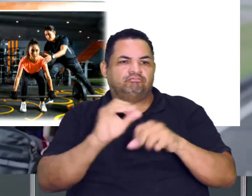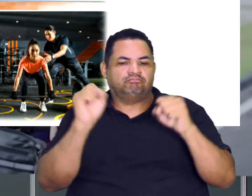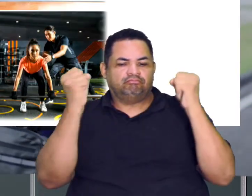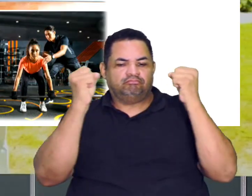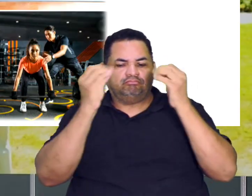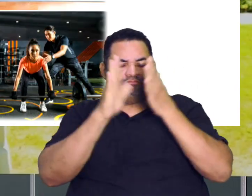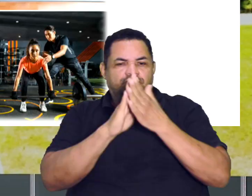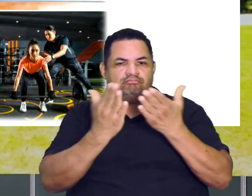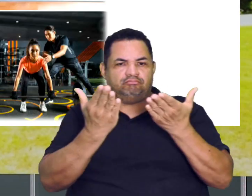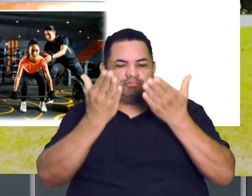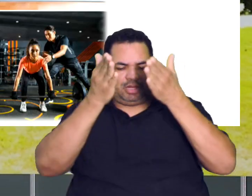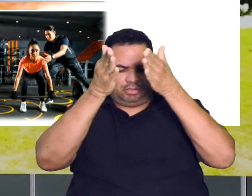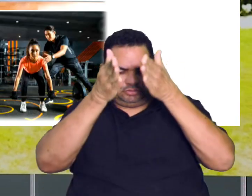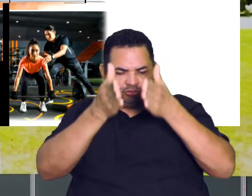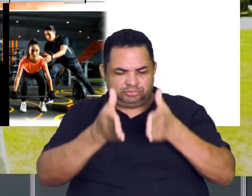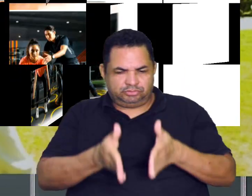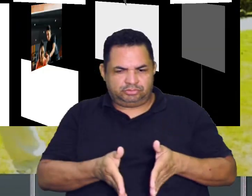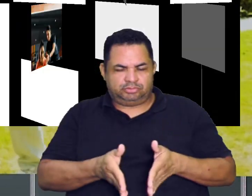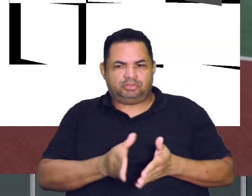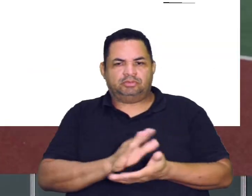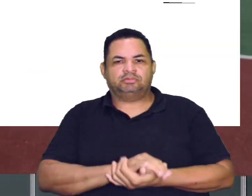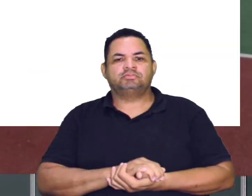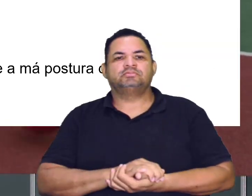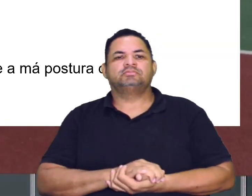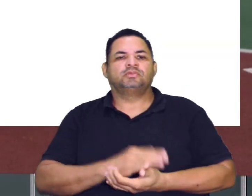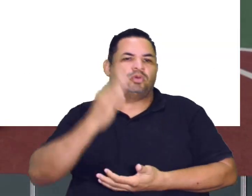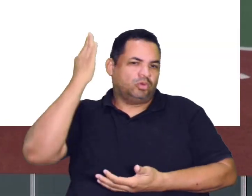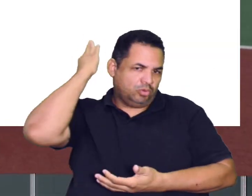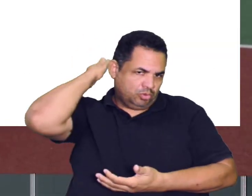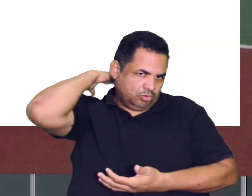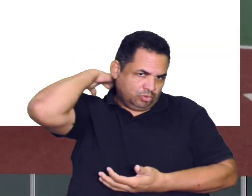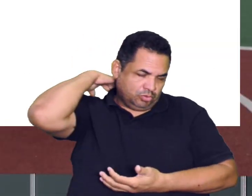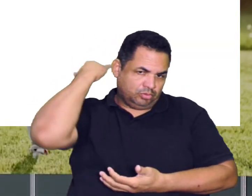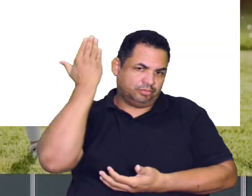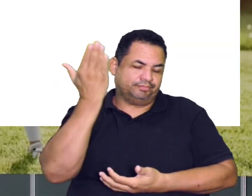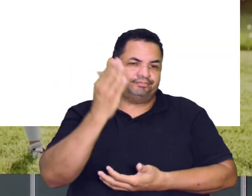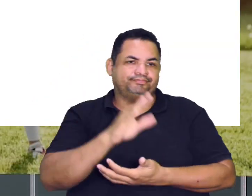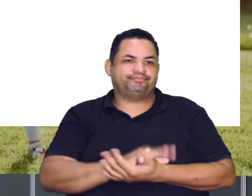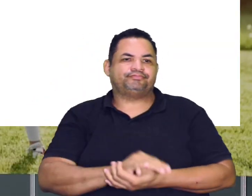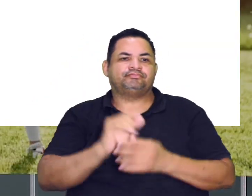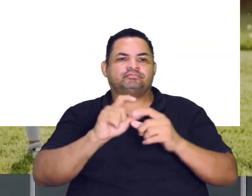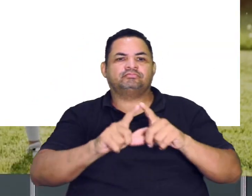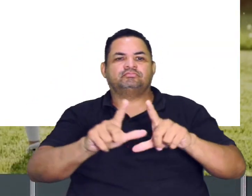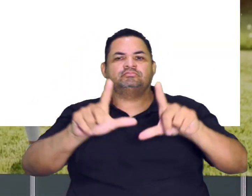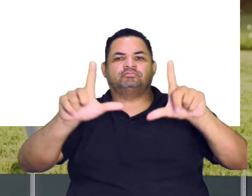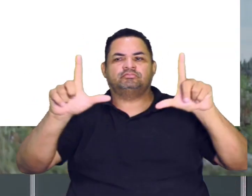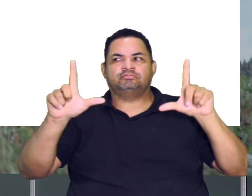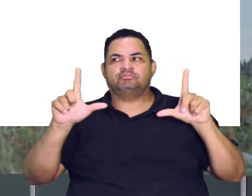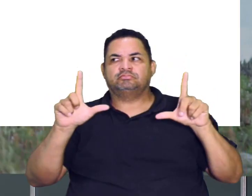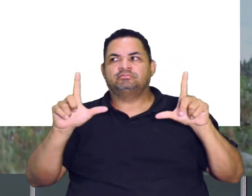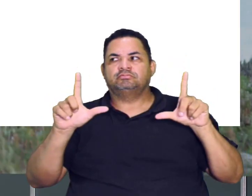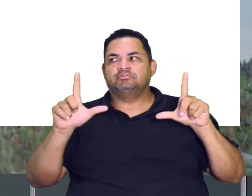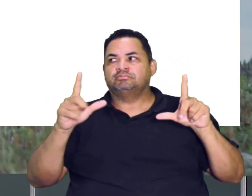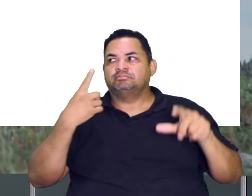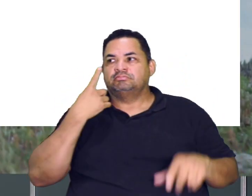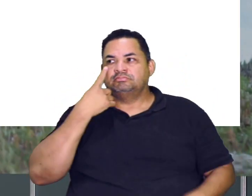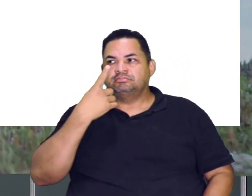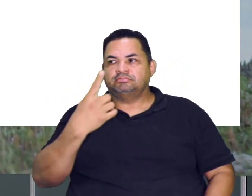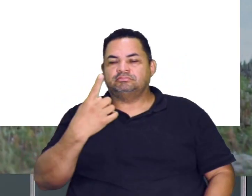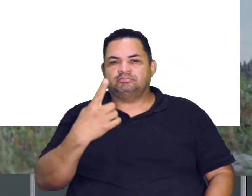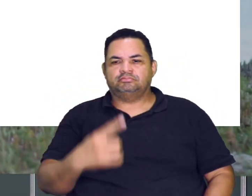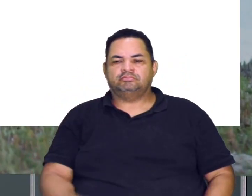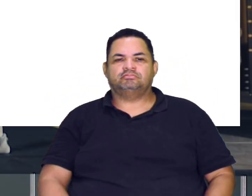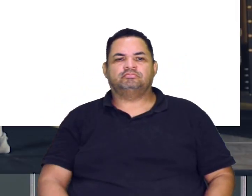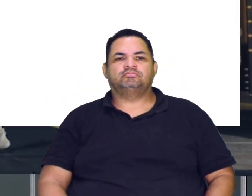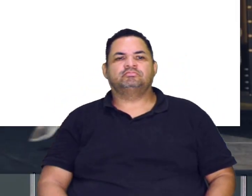físico para a nossa coluna. E eu vou apontar aqui para vocês alguns. Olha só. Vou pedir para abrir aqui esse slide para você olhar de